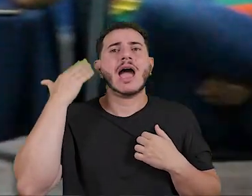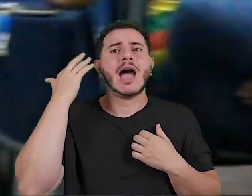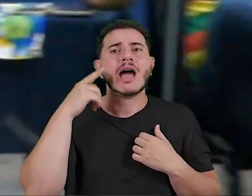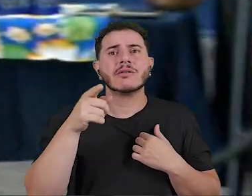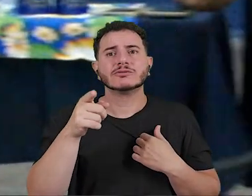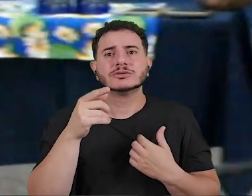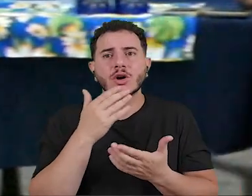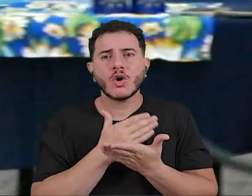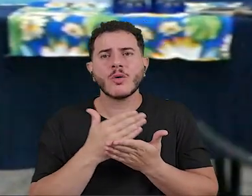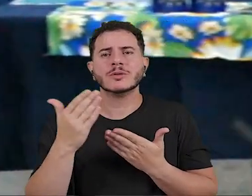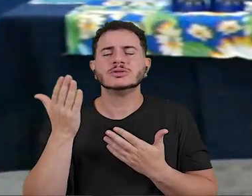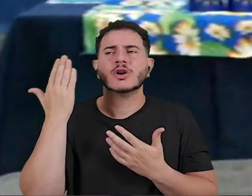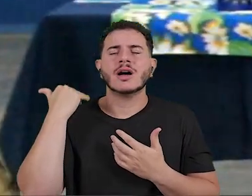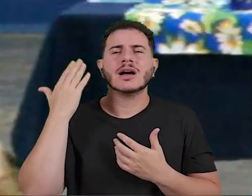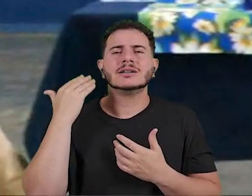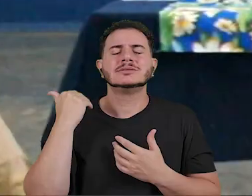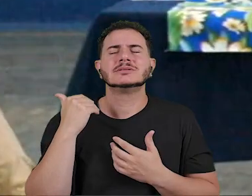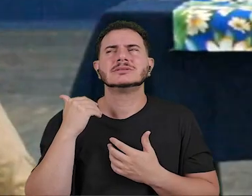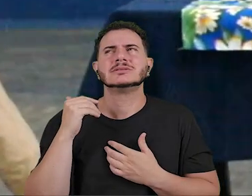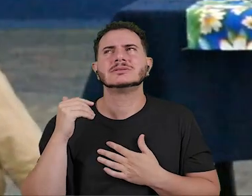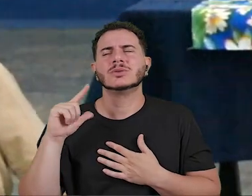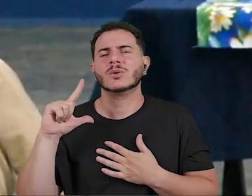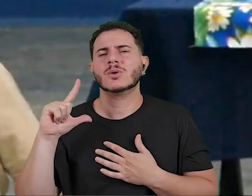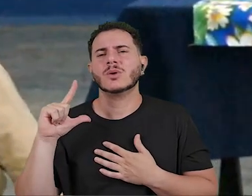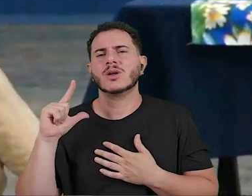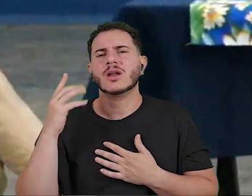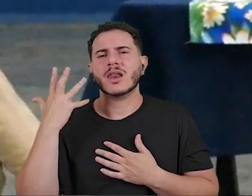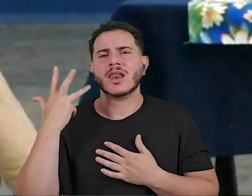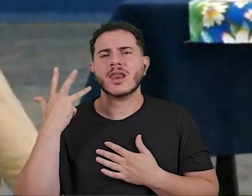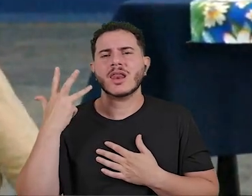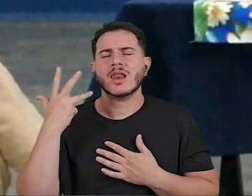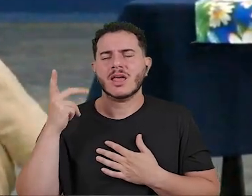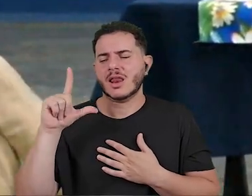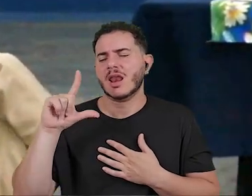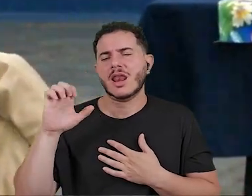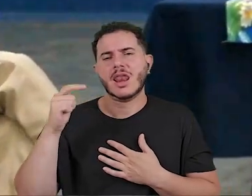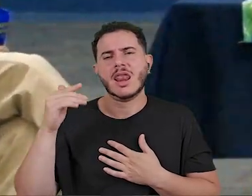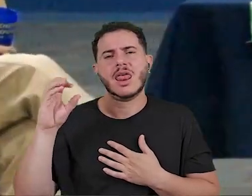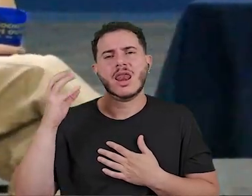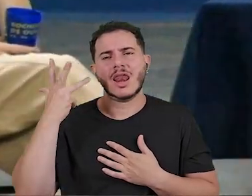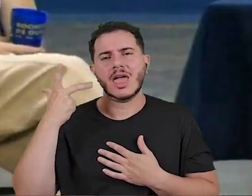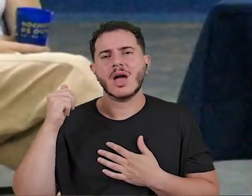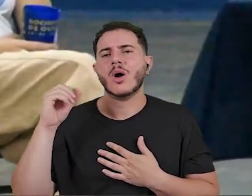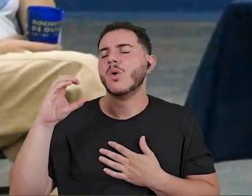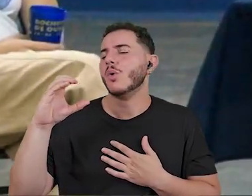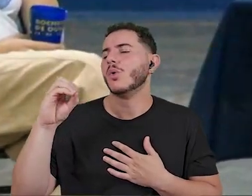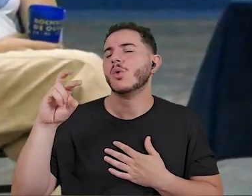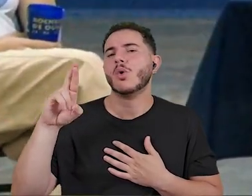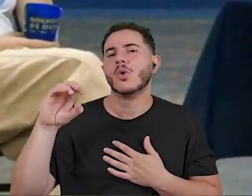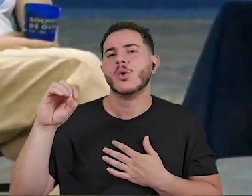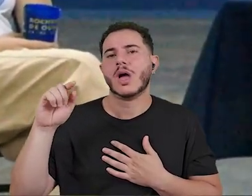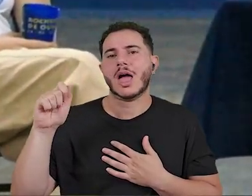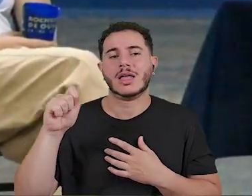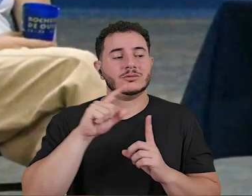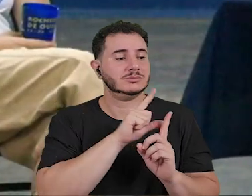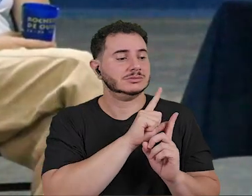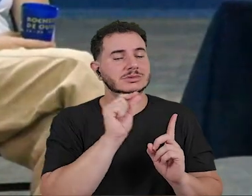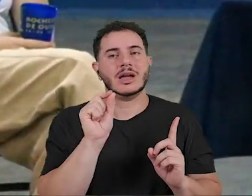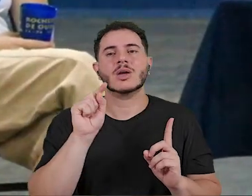Leão Coroado e saiu para montar o Estrela, foi um momento parecido, ou talvez uma ruptura também, né, lá